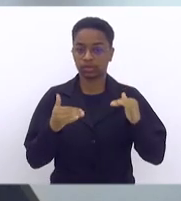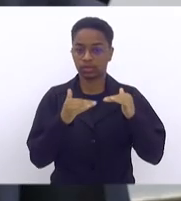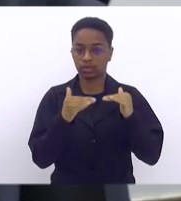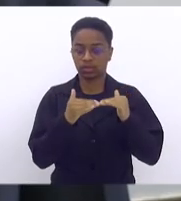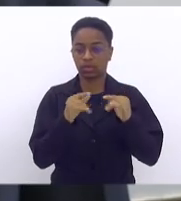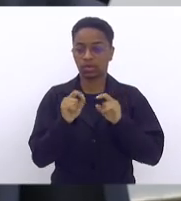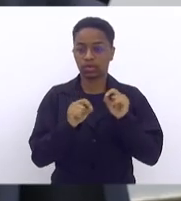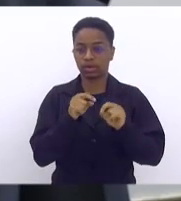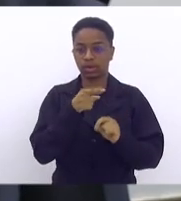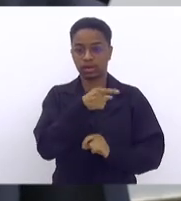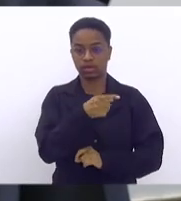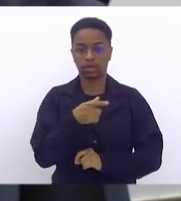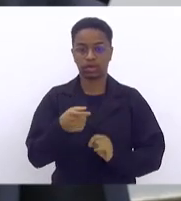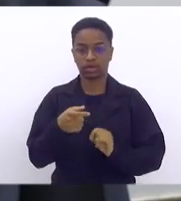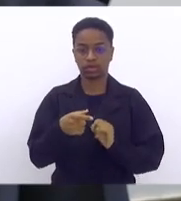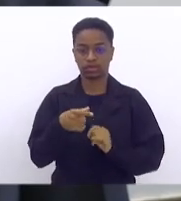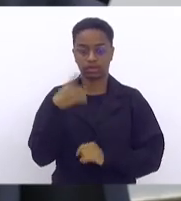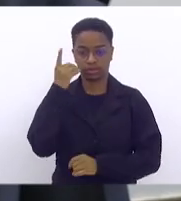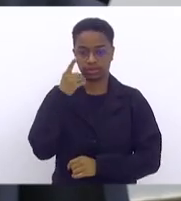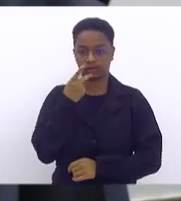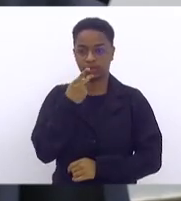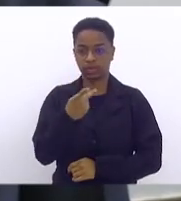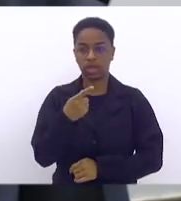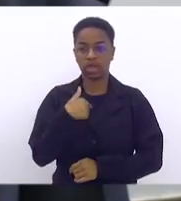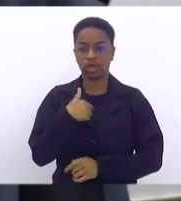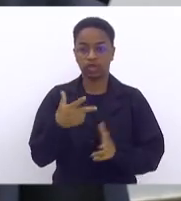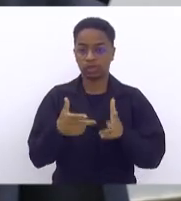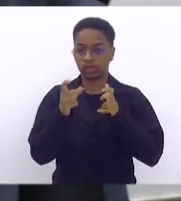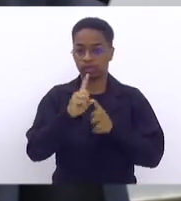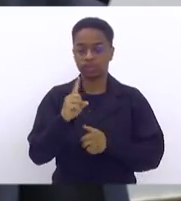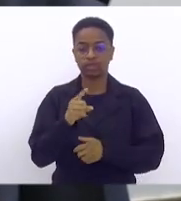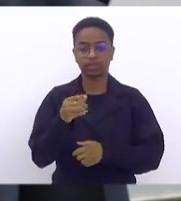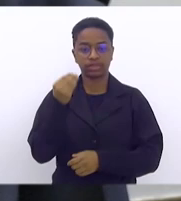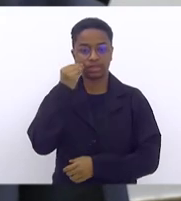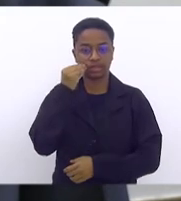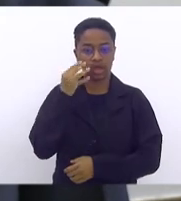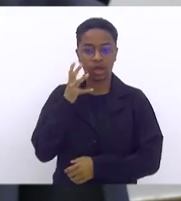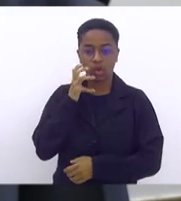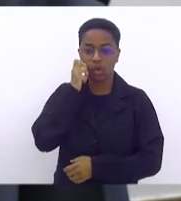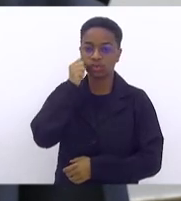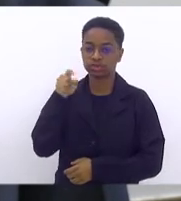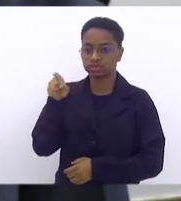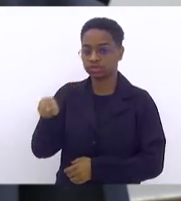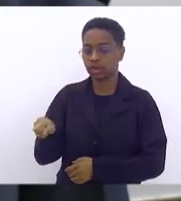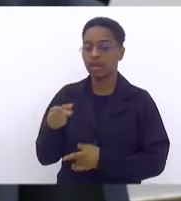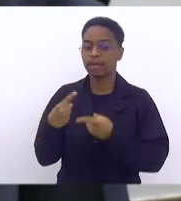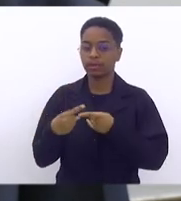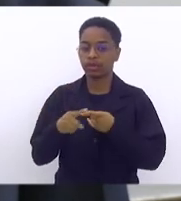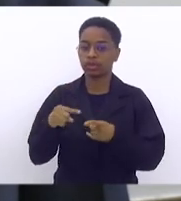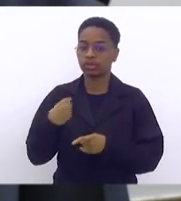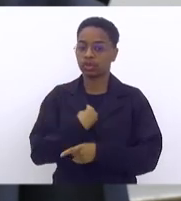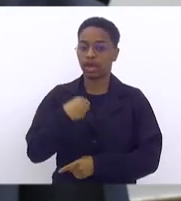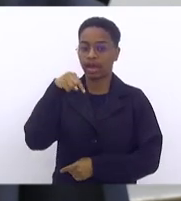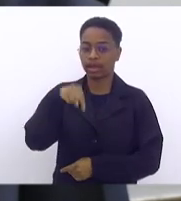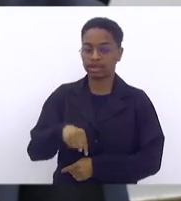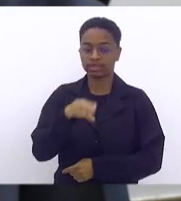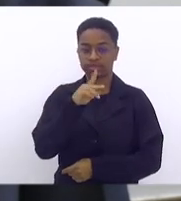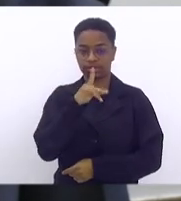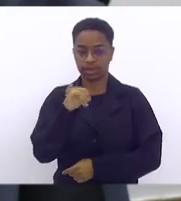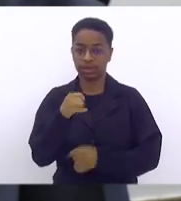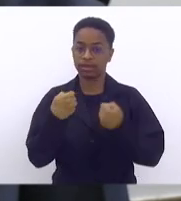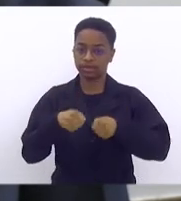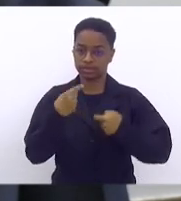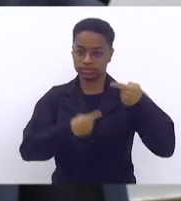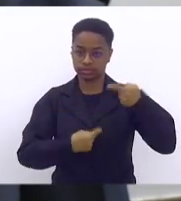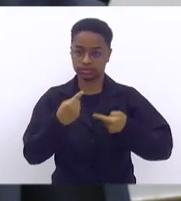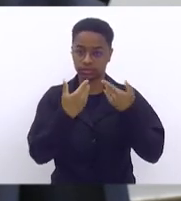percebi, por parte do deputado, nenhuma tentativa de constrangimento, uma vez que nós estamos numa CPI onde o debate tem que ser